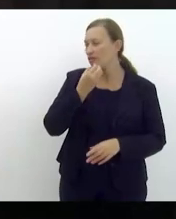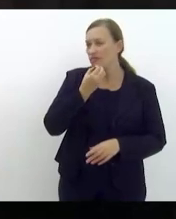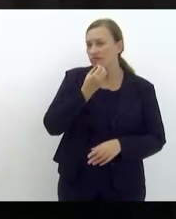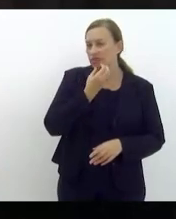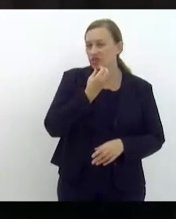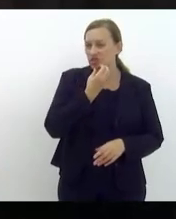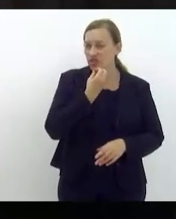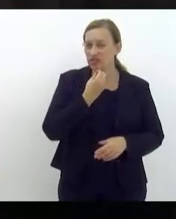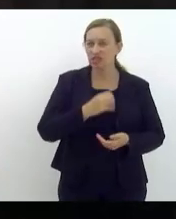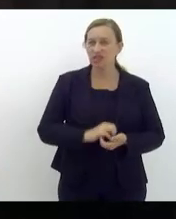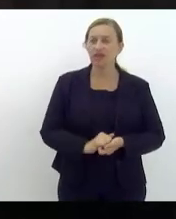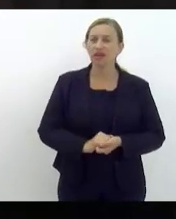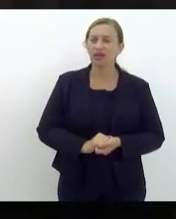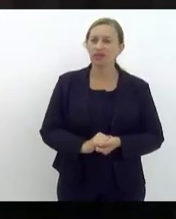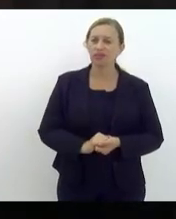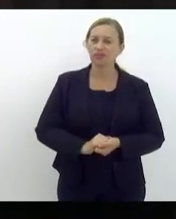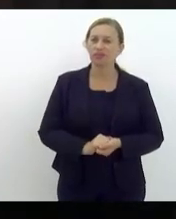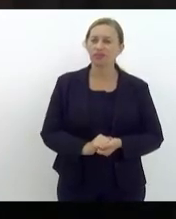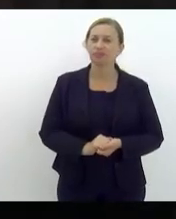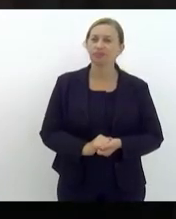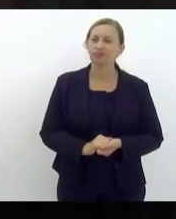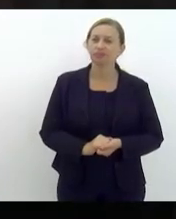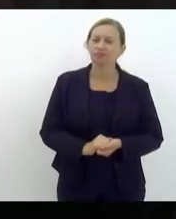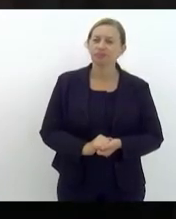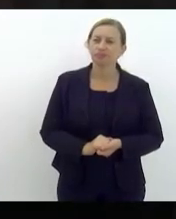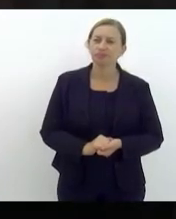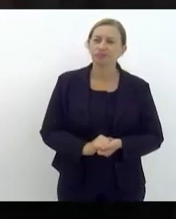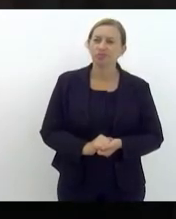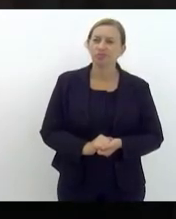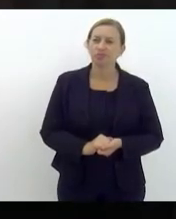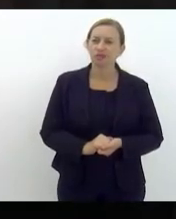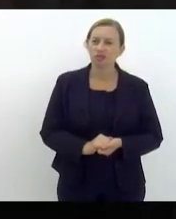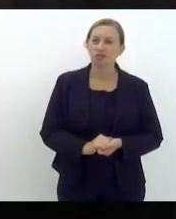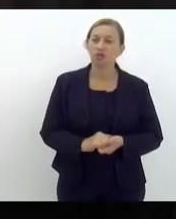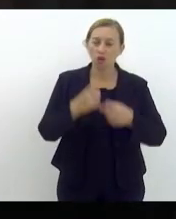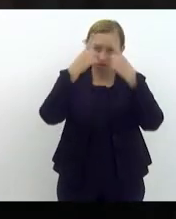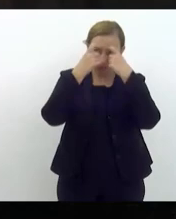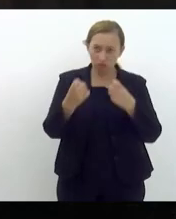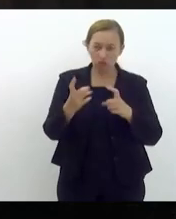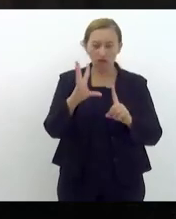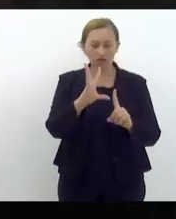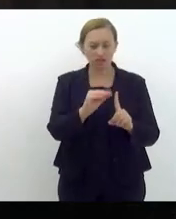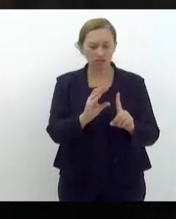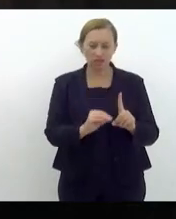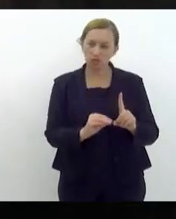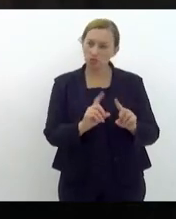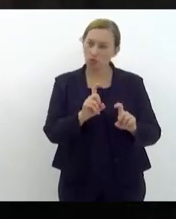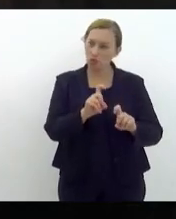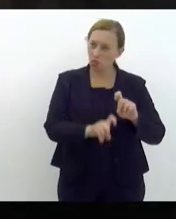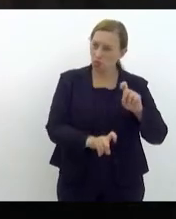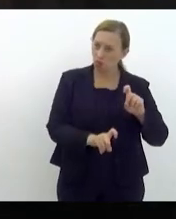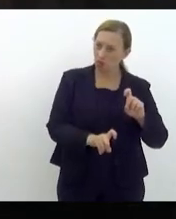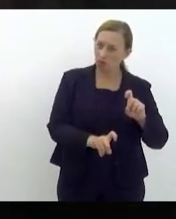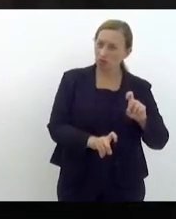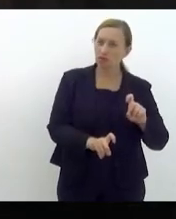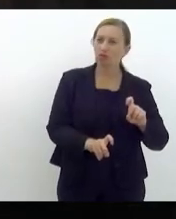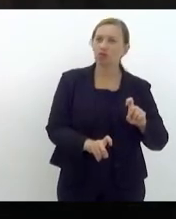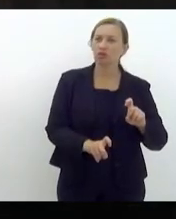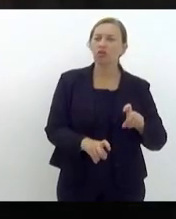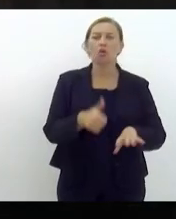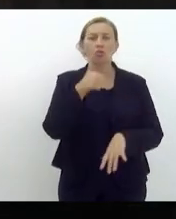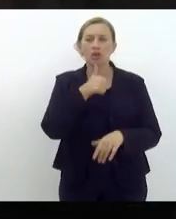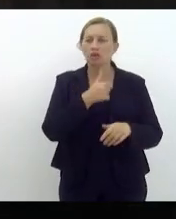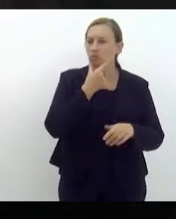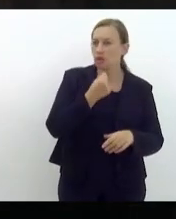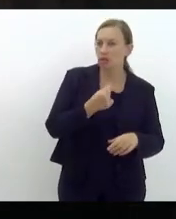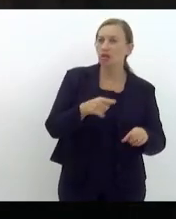caminham em paralelo no caso a violência sexual muito ativa sobre meninos e